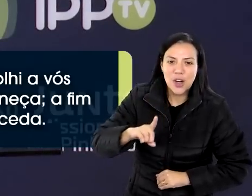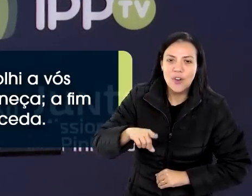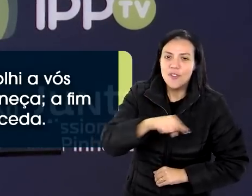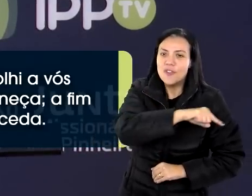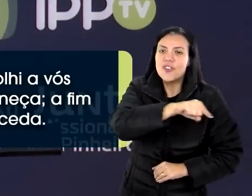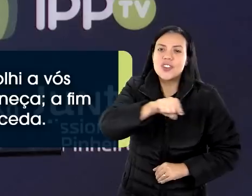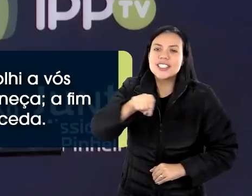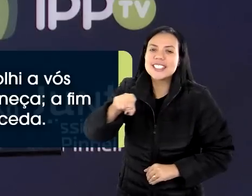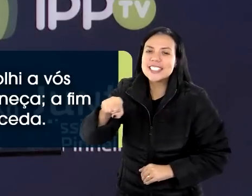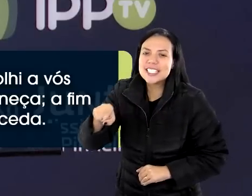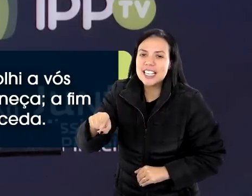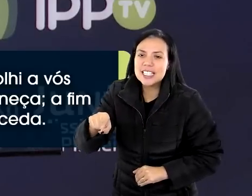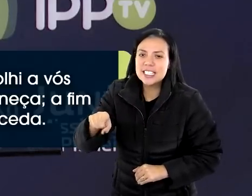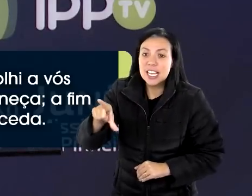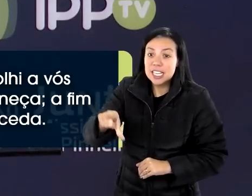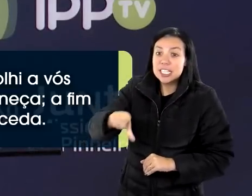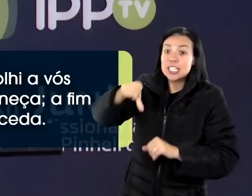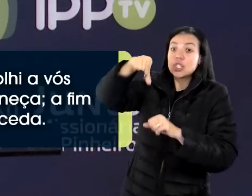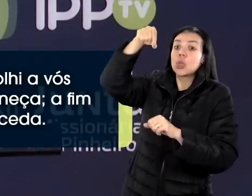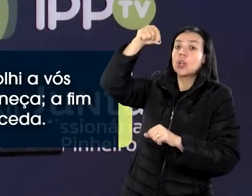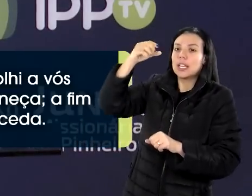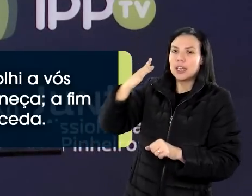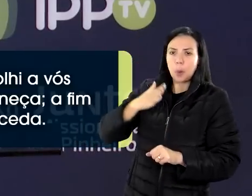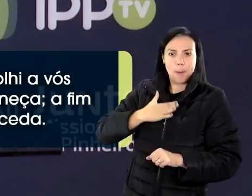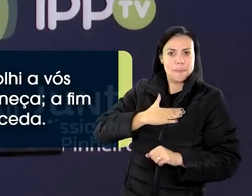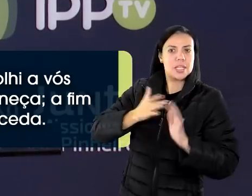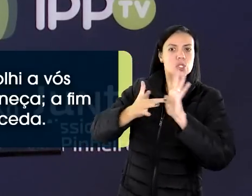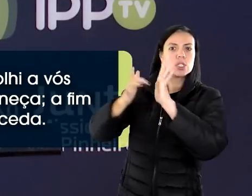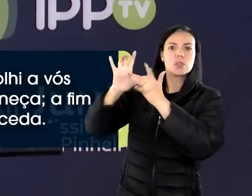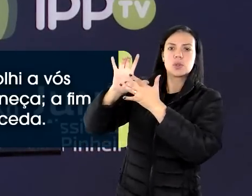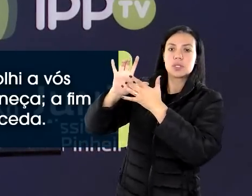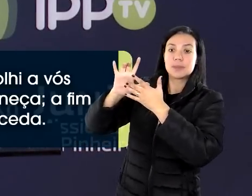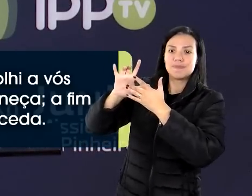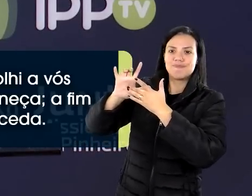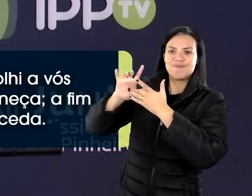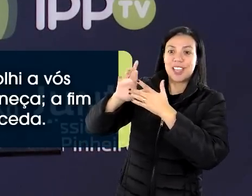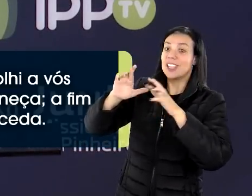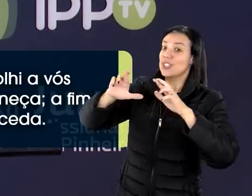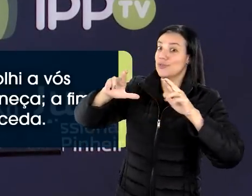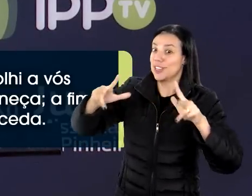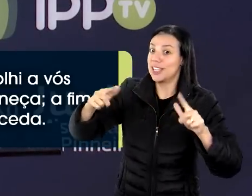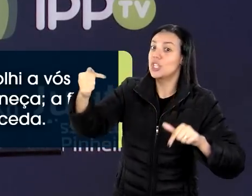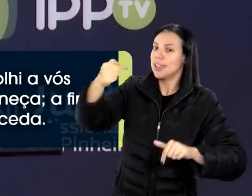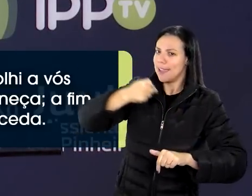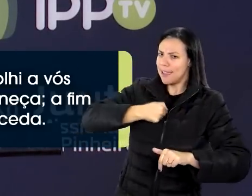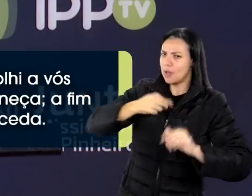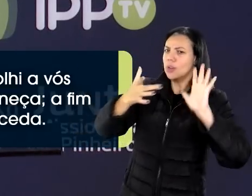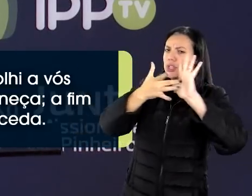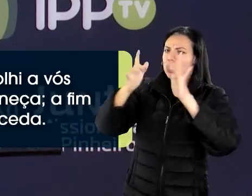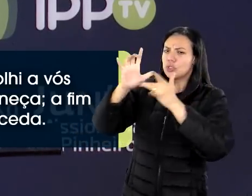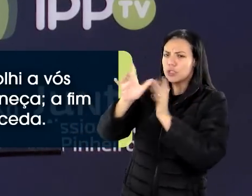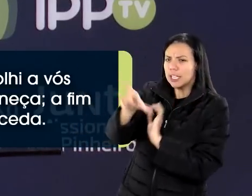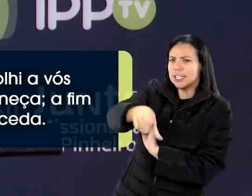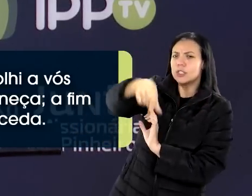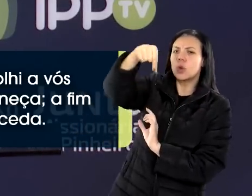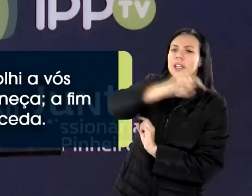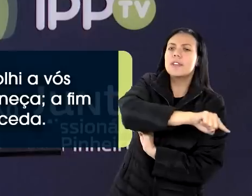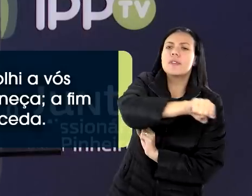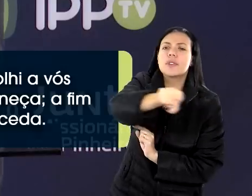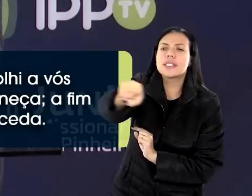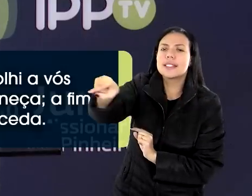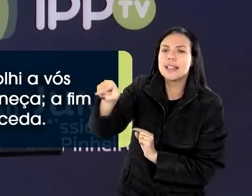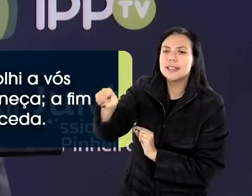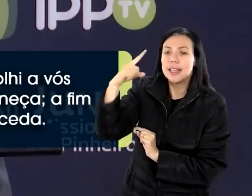fostes vós que me escolhestes a mim. Pelo contrário, eu vos escolhi a vós outros e